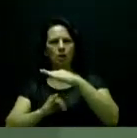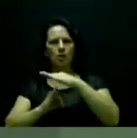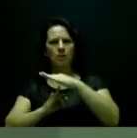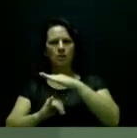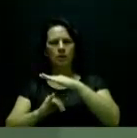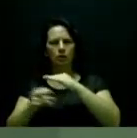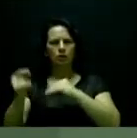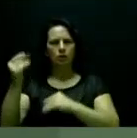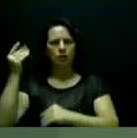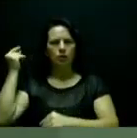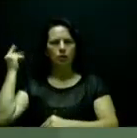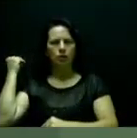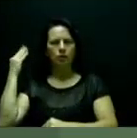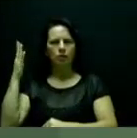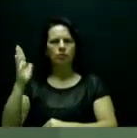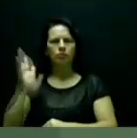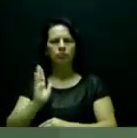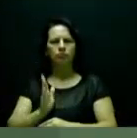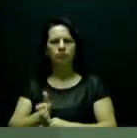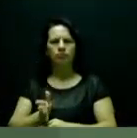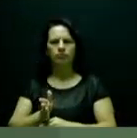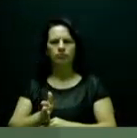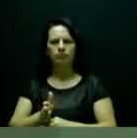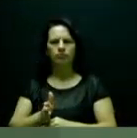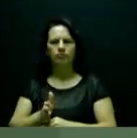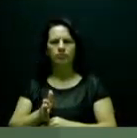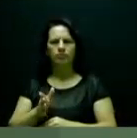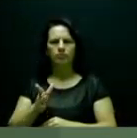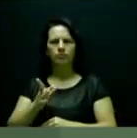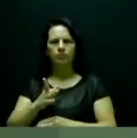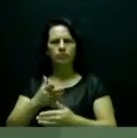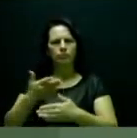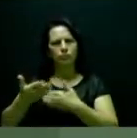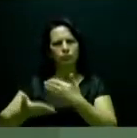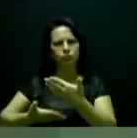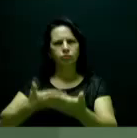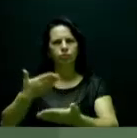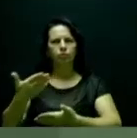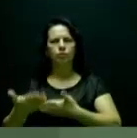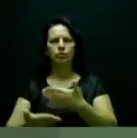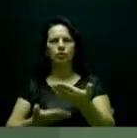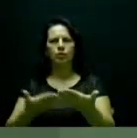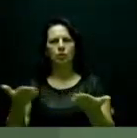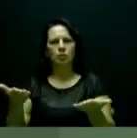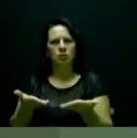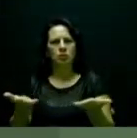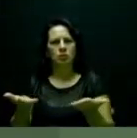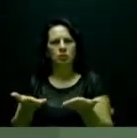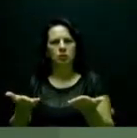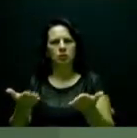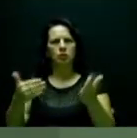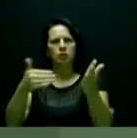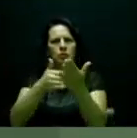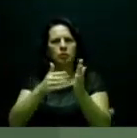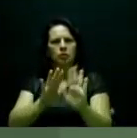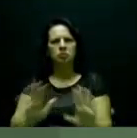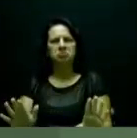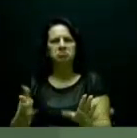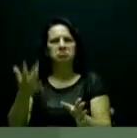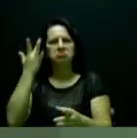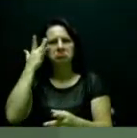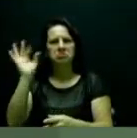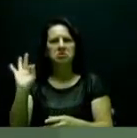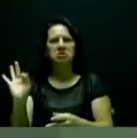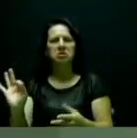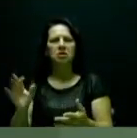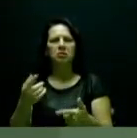outrora a gente via que funcionava. Hoje, depois da intervenção, eu não sei porquê, não estou